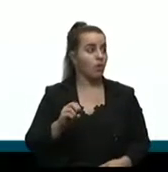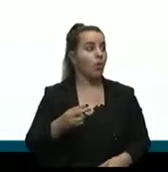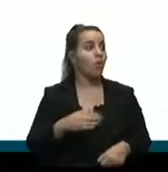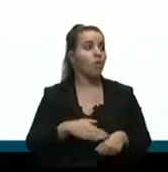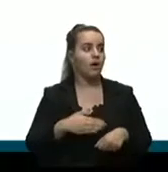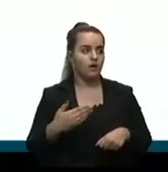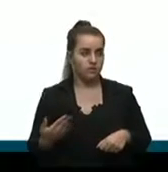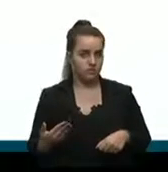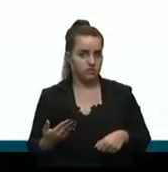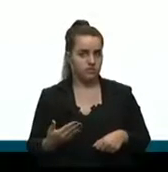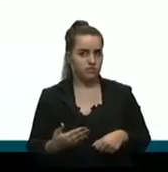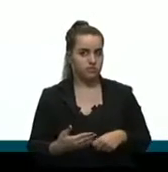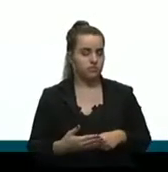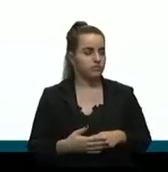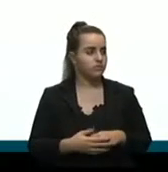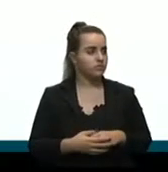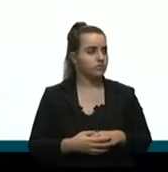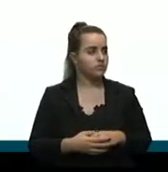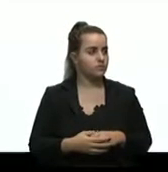mais?